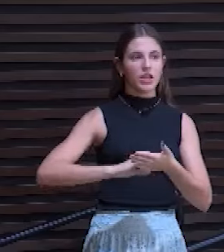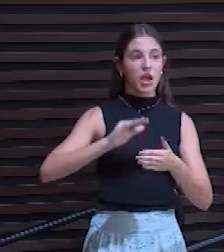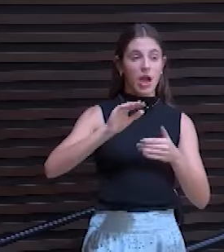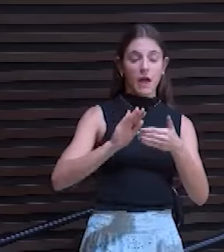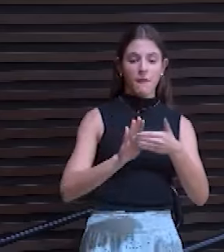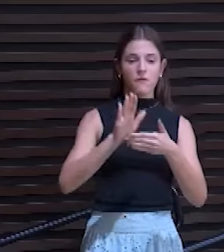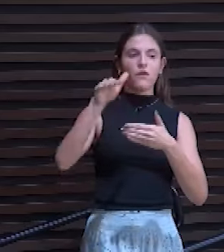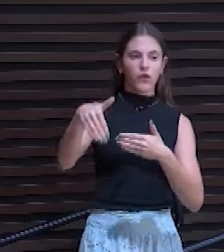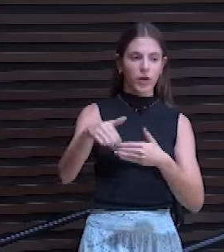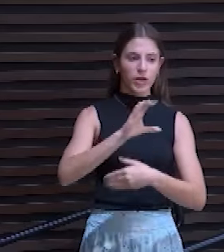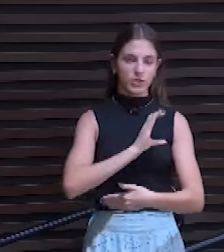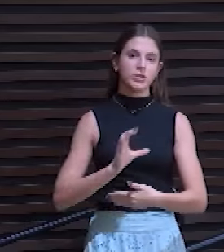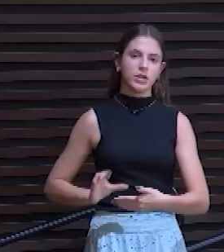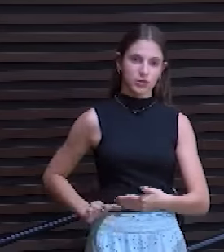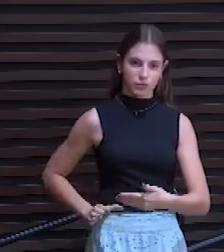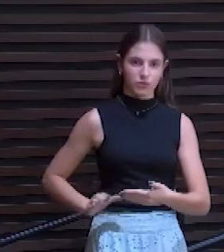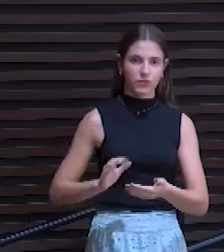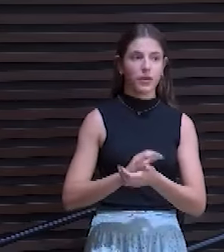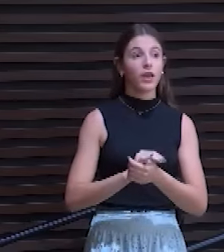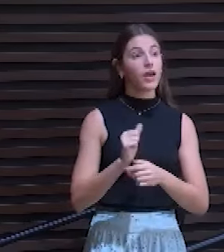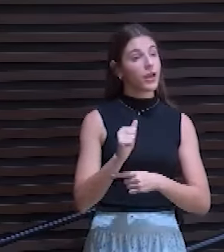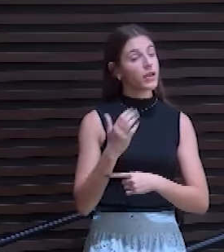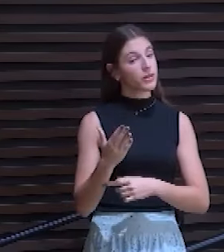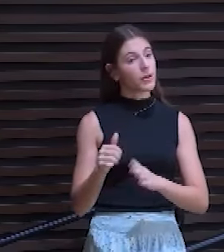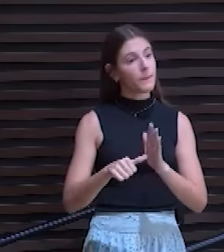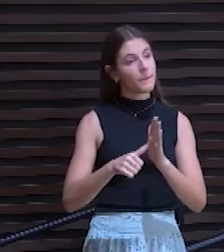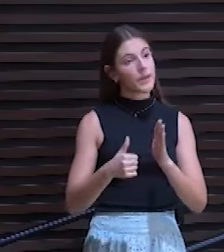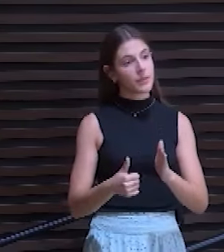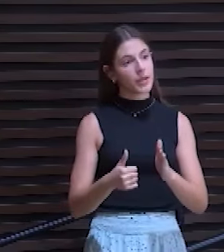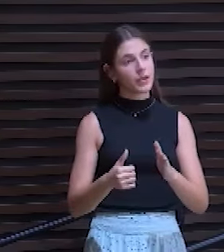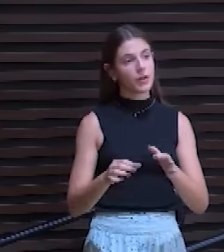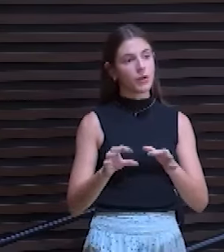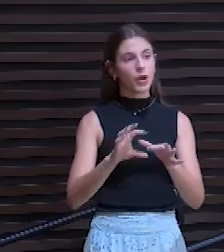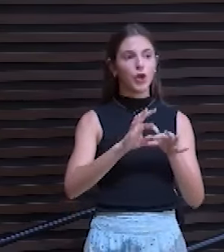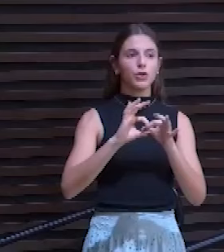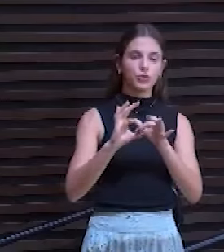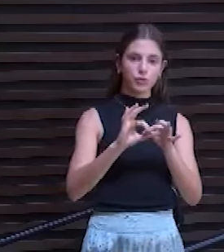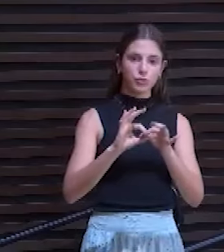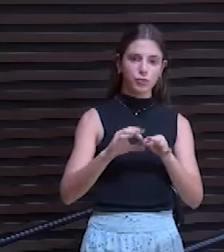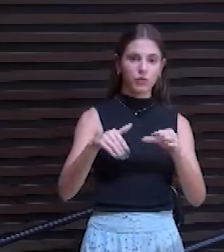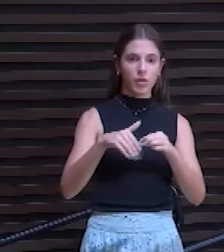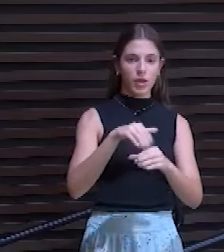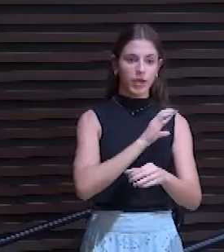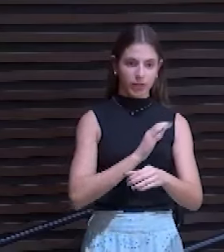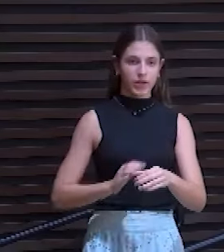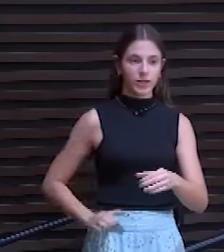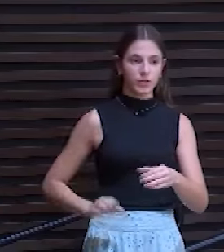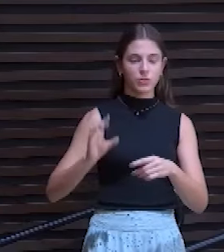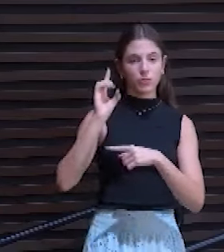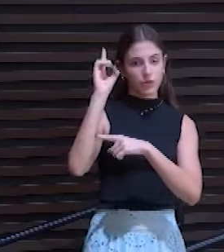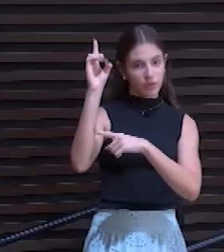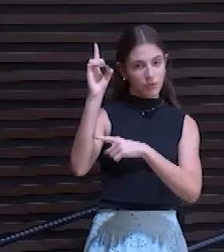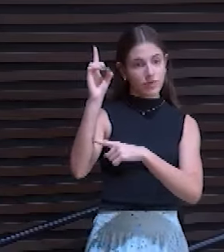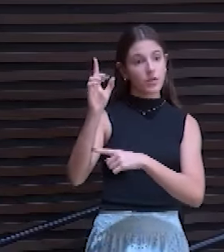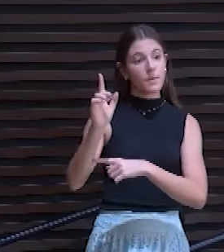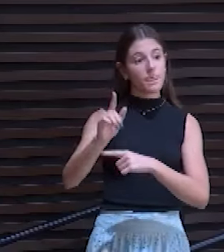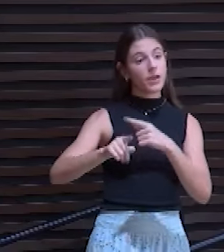crucificado. Então, primeiro Ele me reconcilia em Cristo com Ele, e depois Ele me dá o ministério